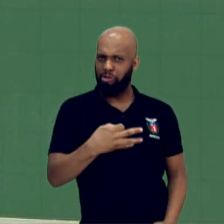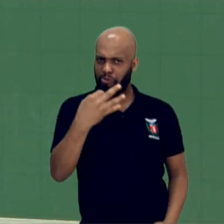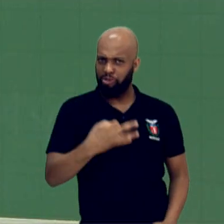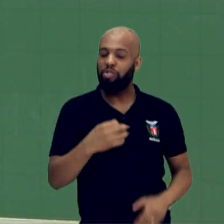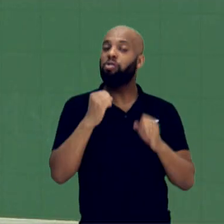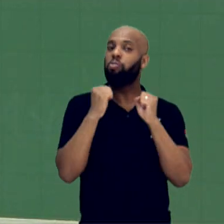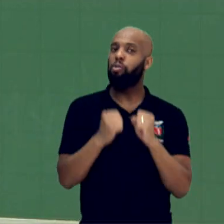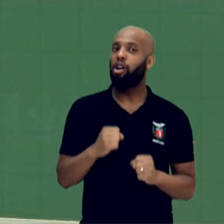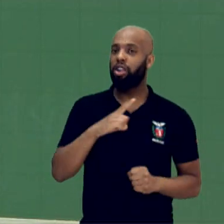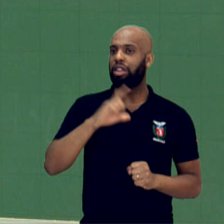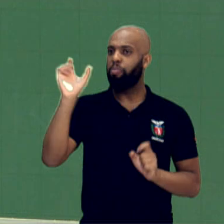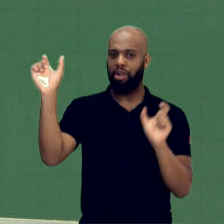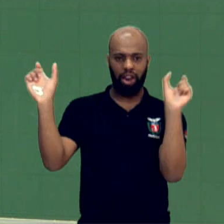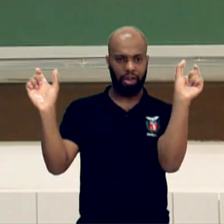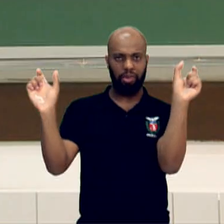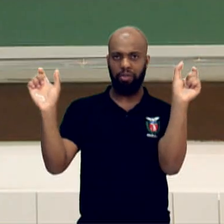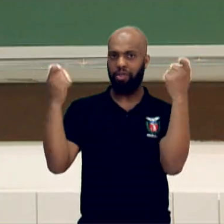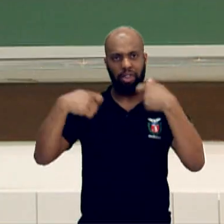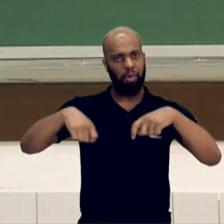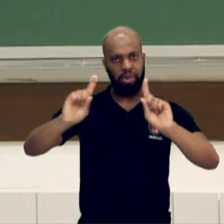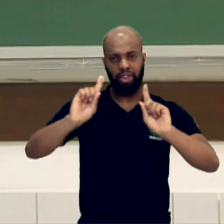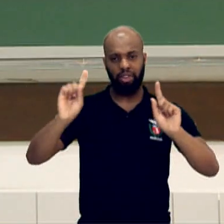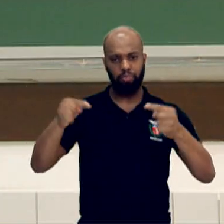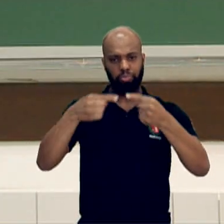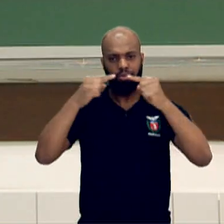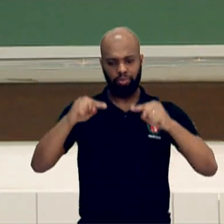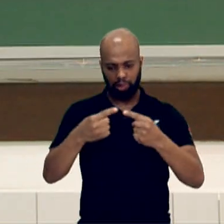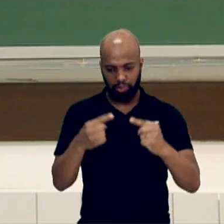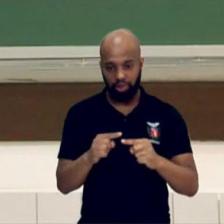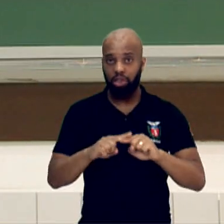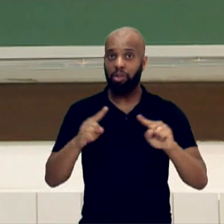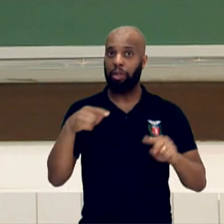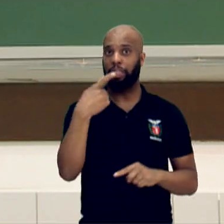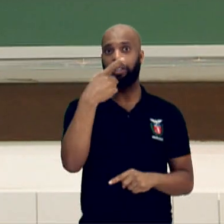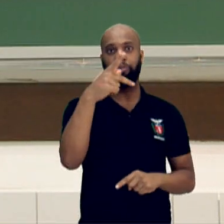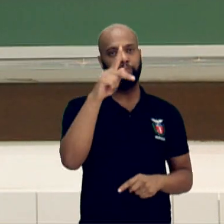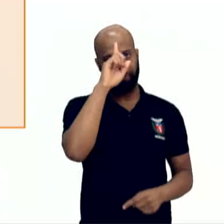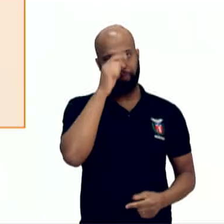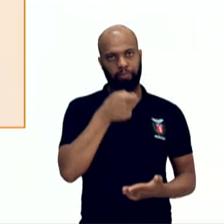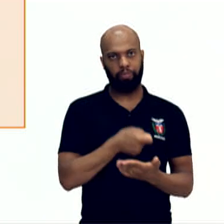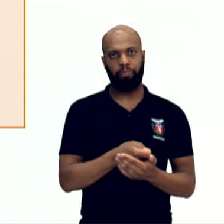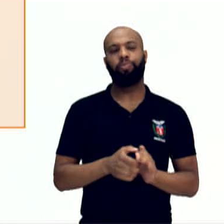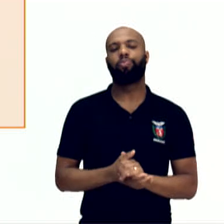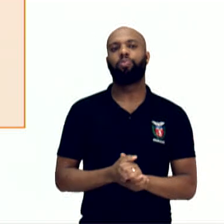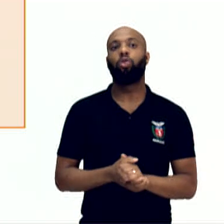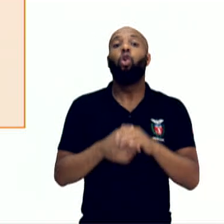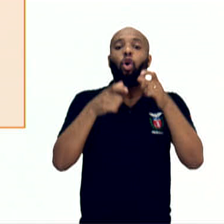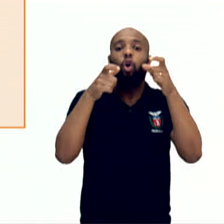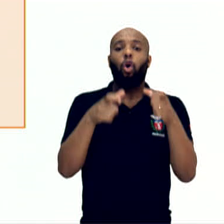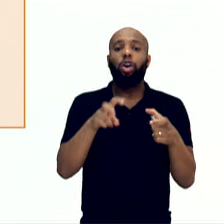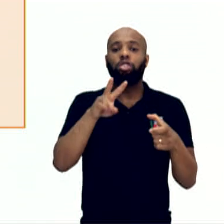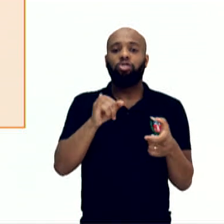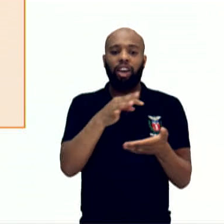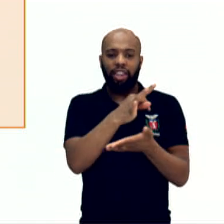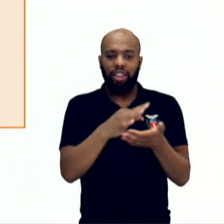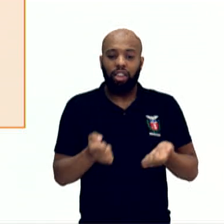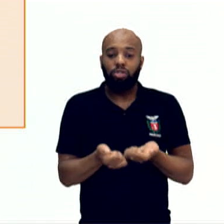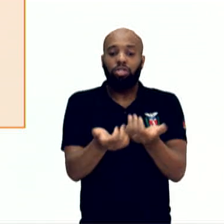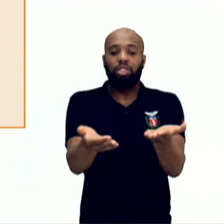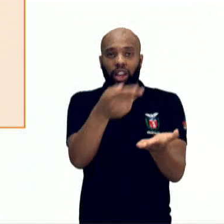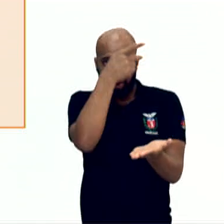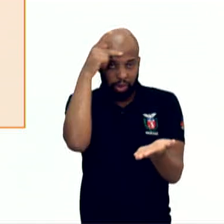pode ser sem rima também. Mas fica a critério de vocês. E onde o texto vai circular, que também é muito importante